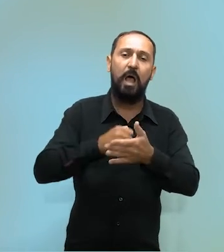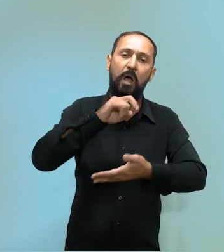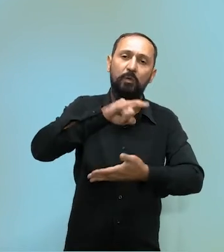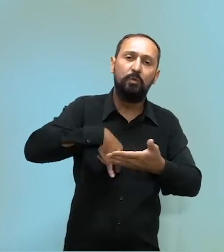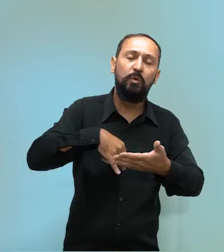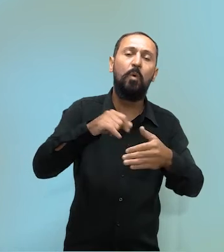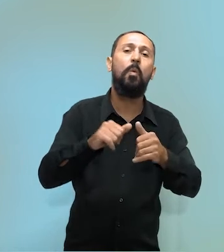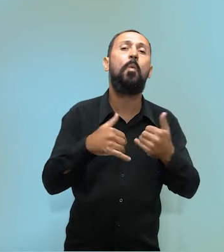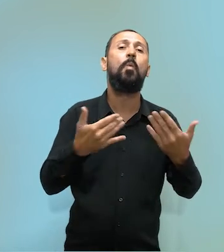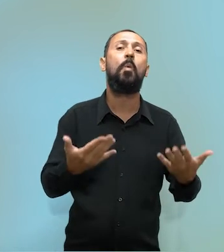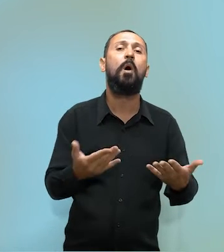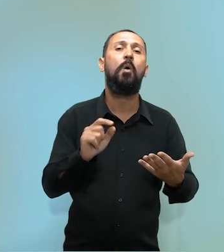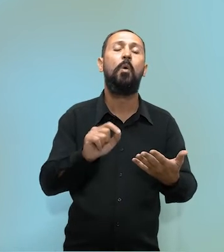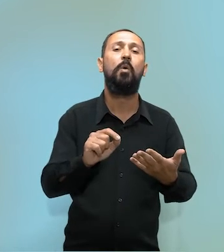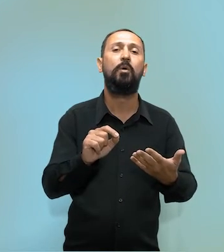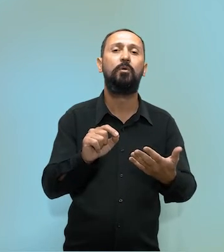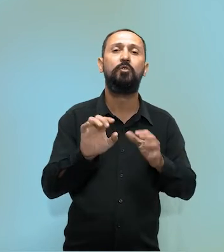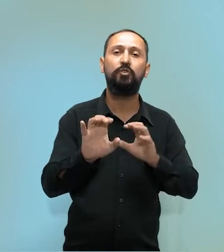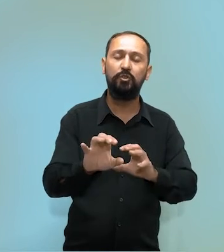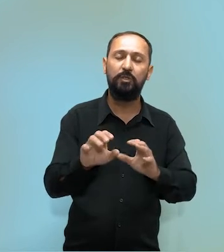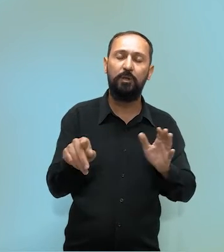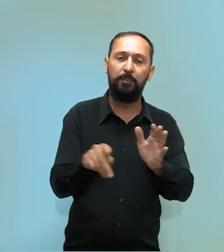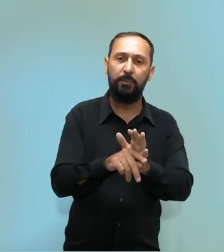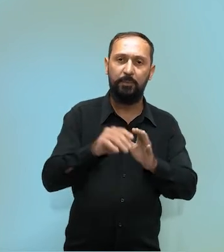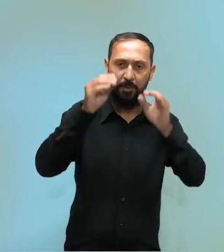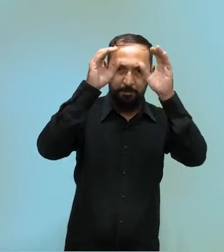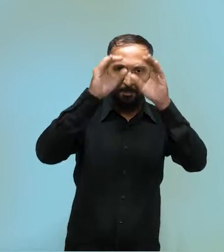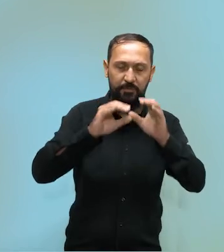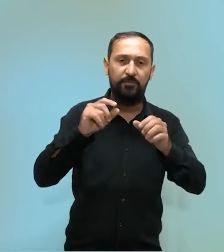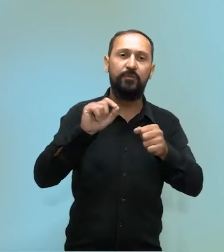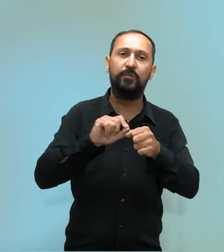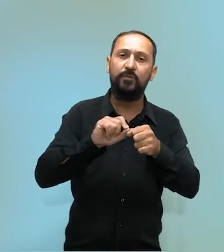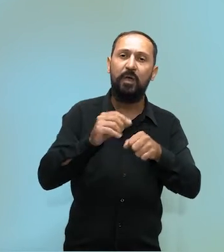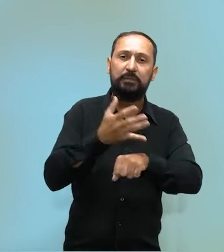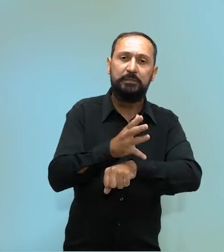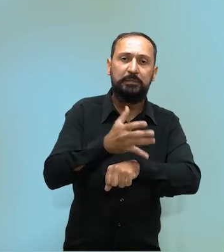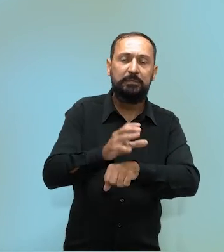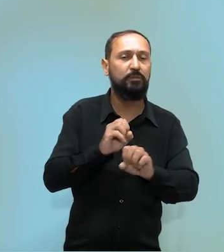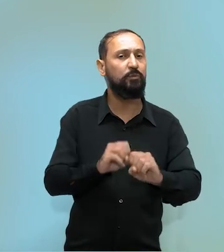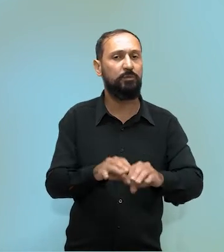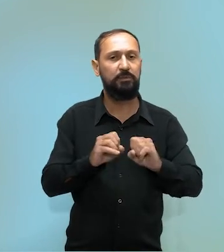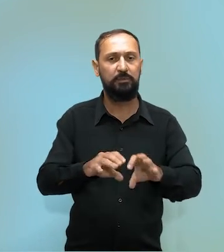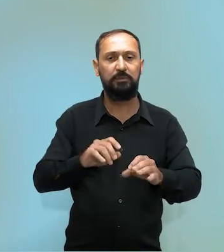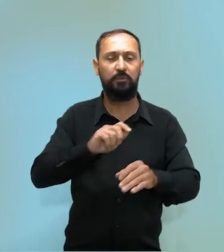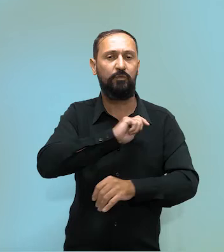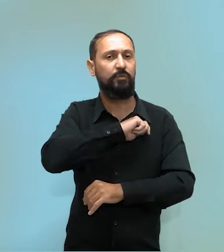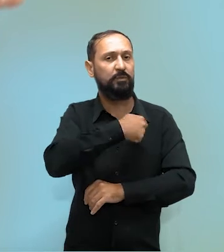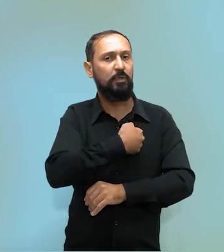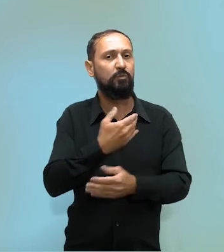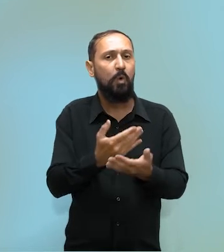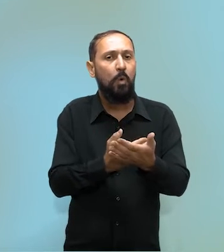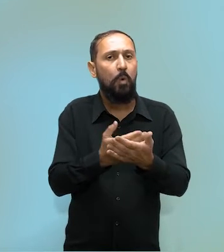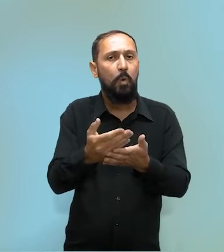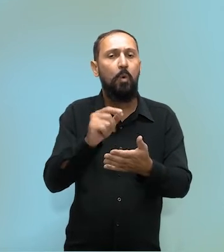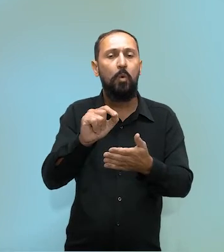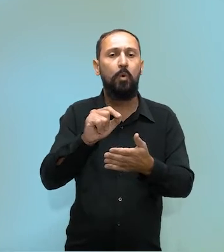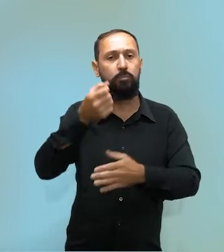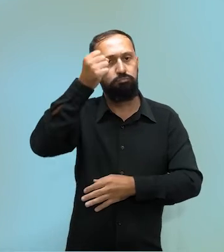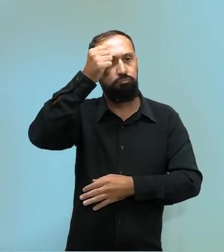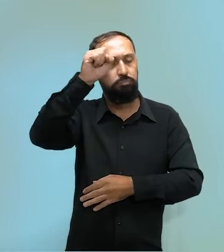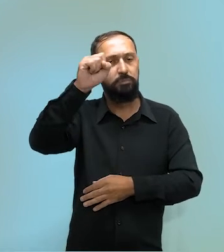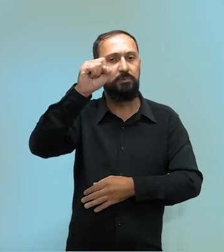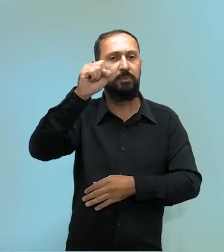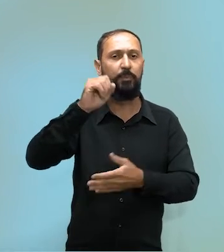nota fiscal, quais são as outras maneiras que o cidadão tem de exercer a educação fiscal que tem sido promovida